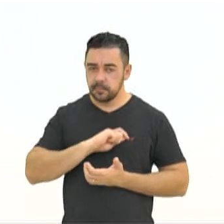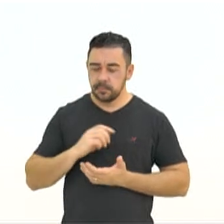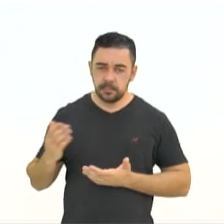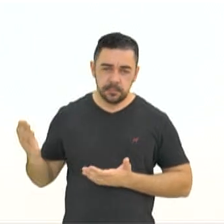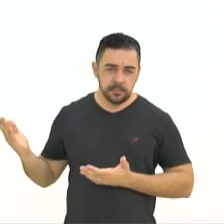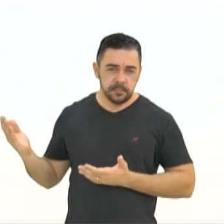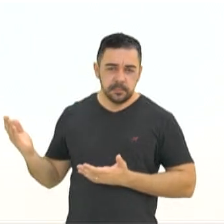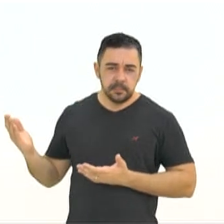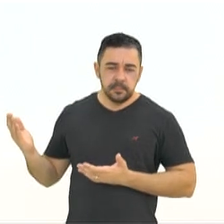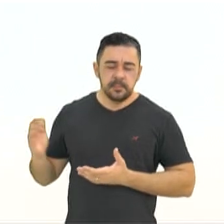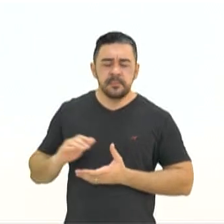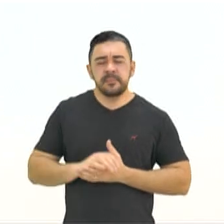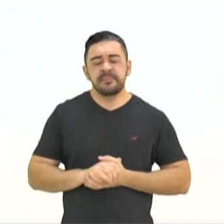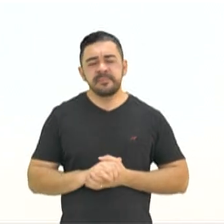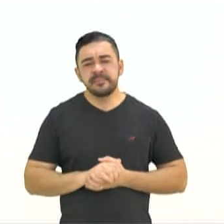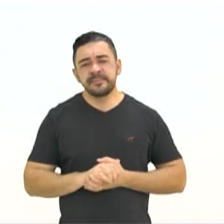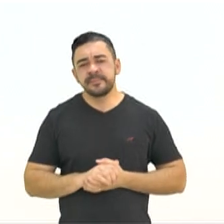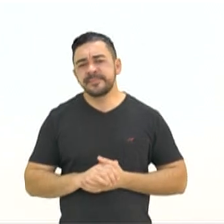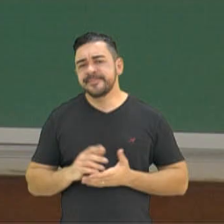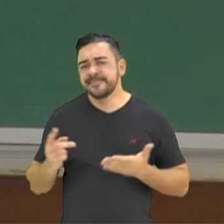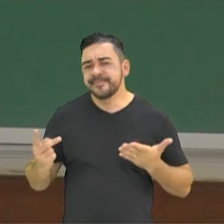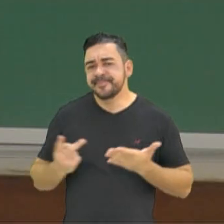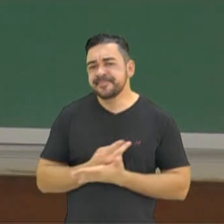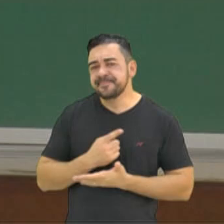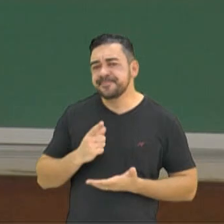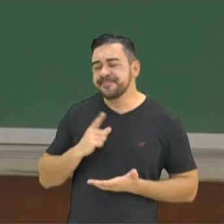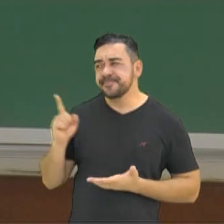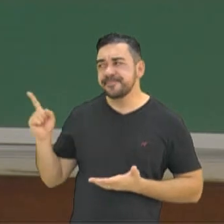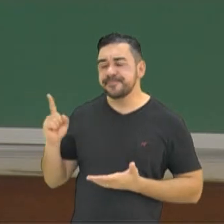con trenzas. Então, quais são os erros que a gente